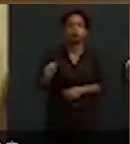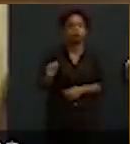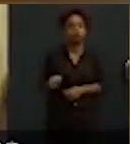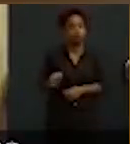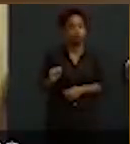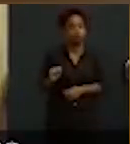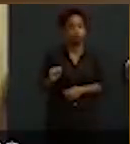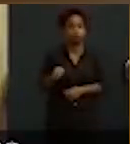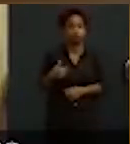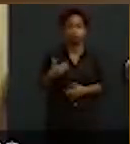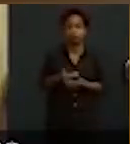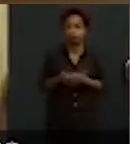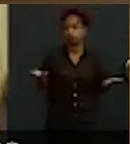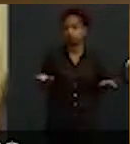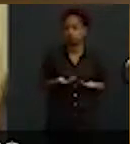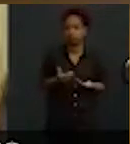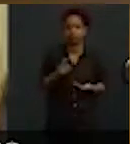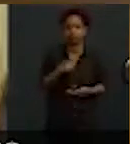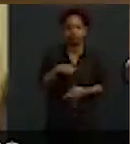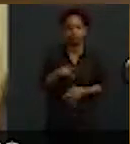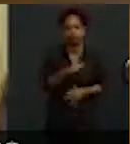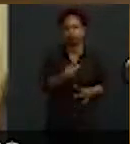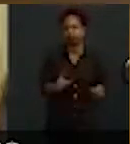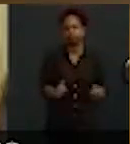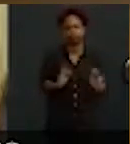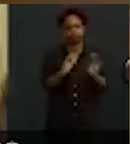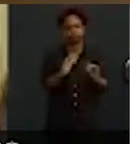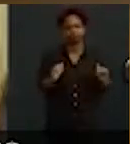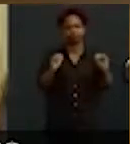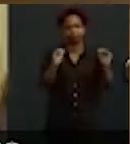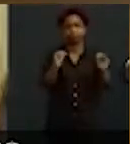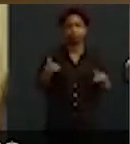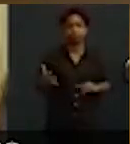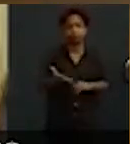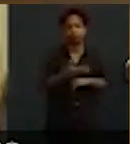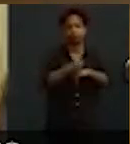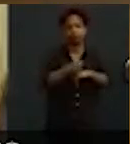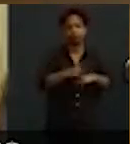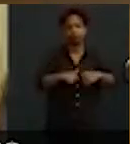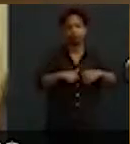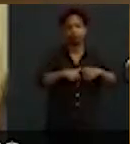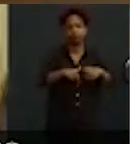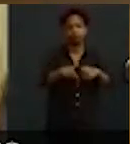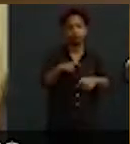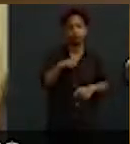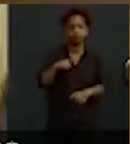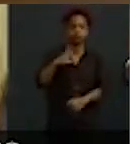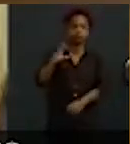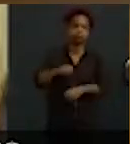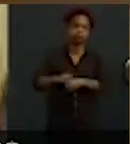1998 e, desde então, tem cumprido brilhantemente o seu dever estatal,